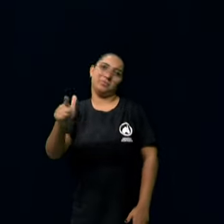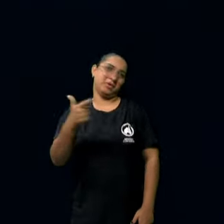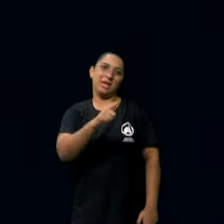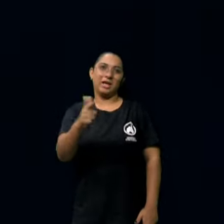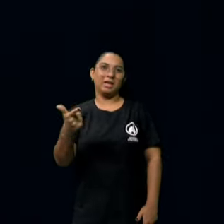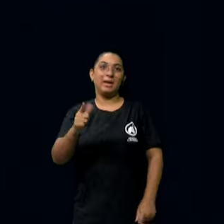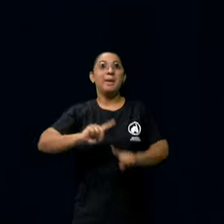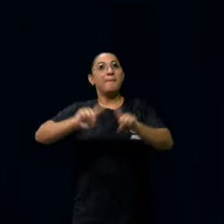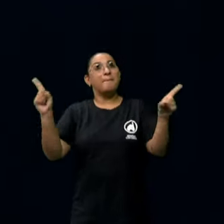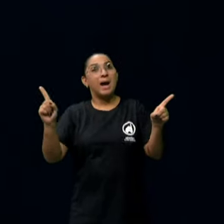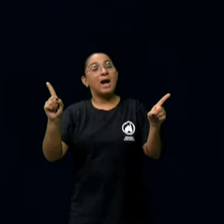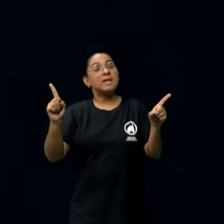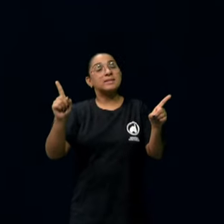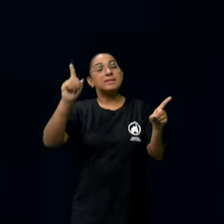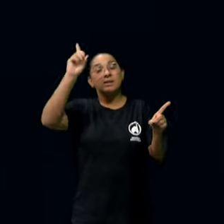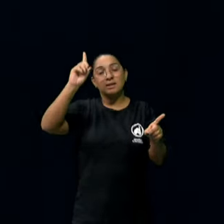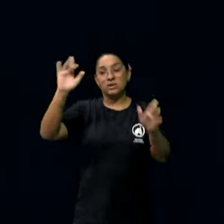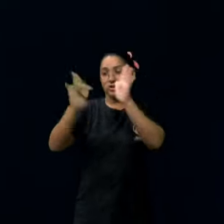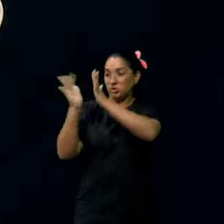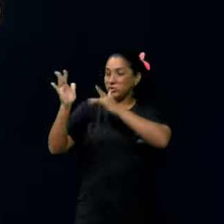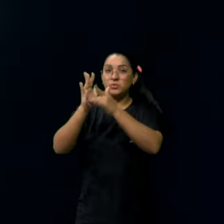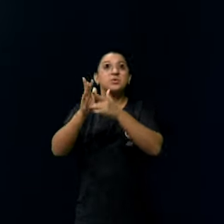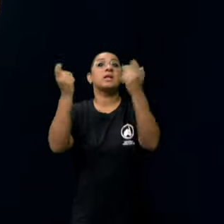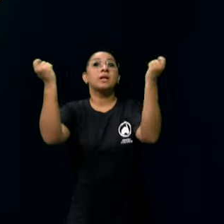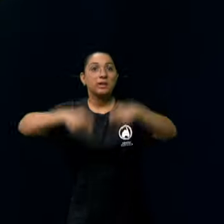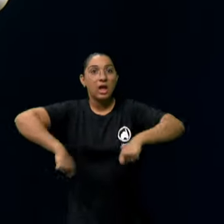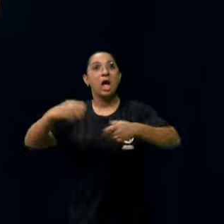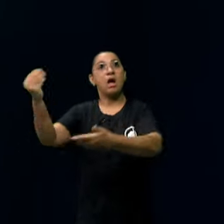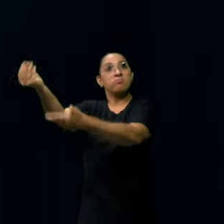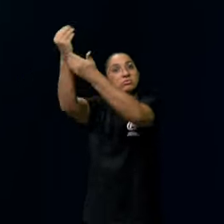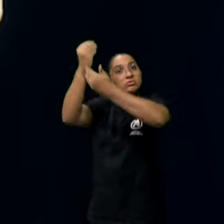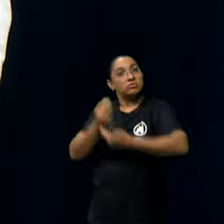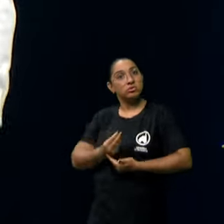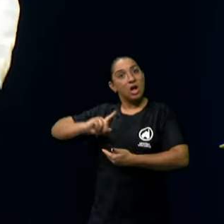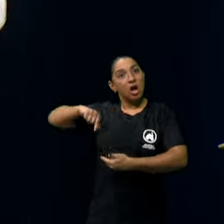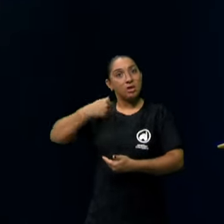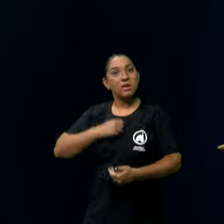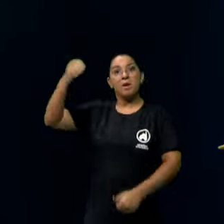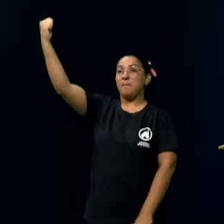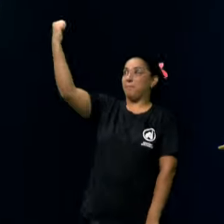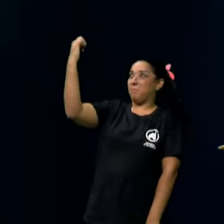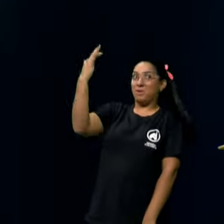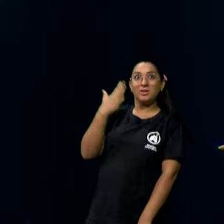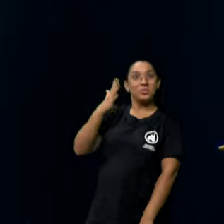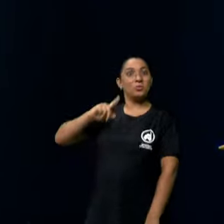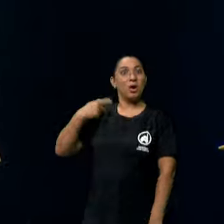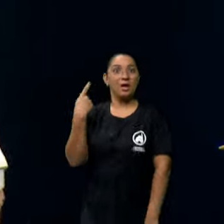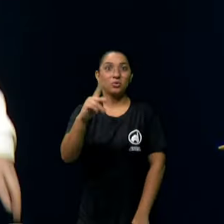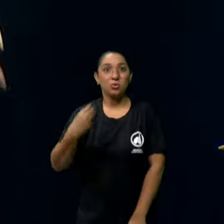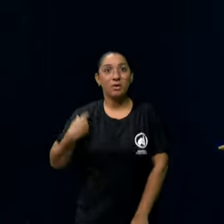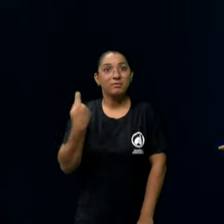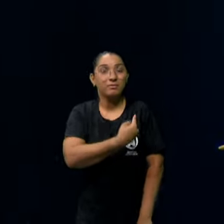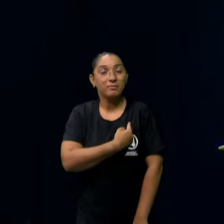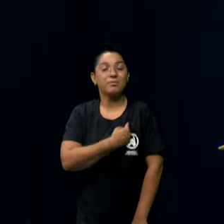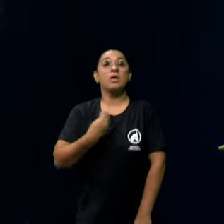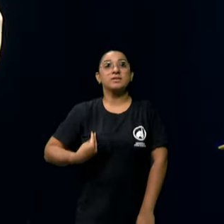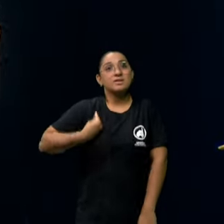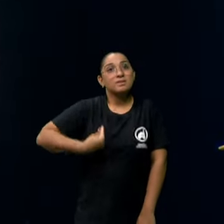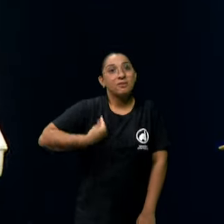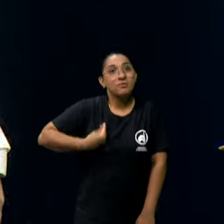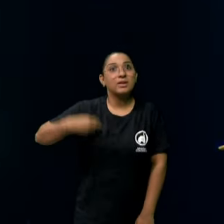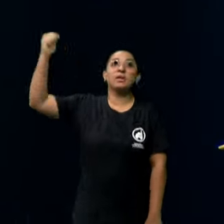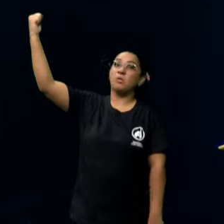Deus quer recompensador e que ele galardonador ele te recompensa as batalhas que você luta por ele então começa